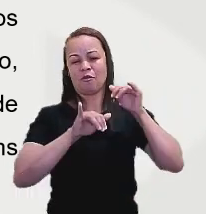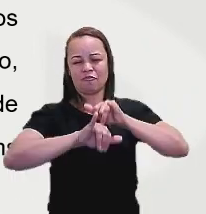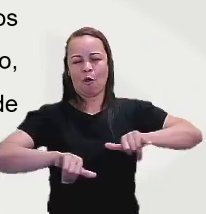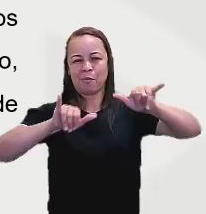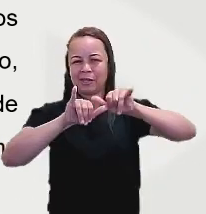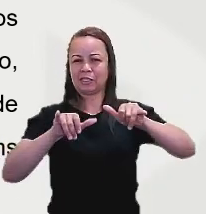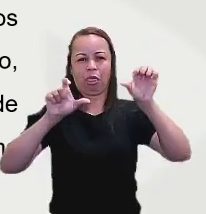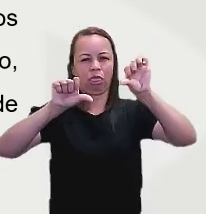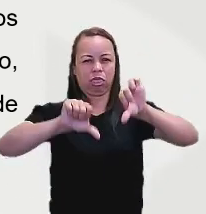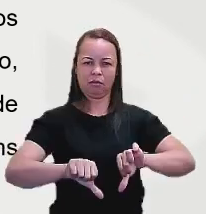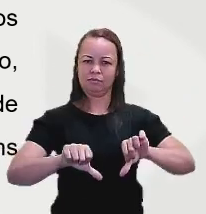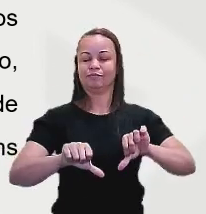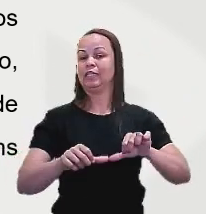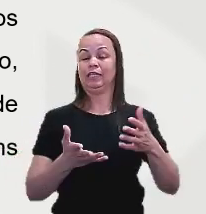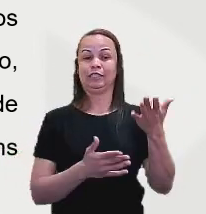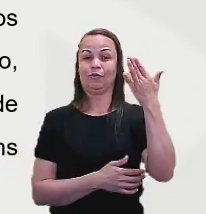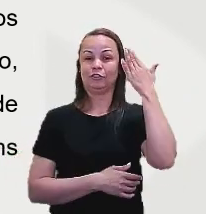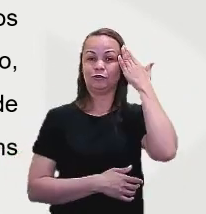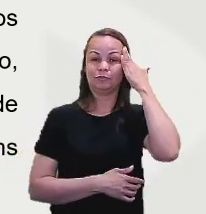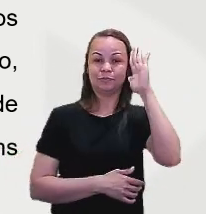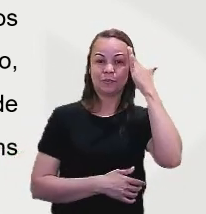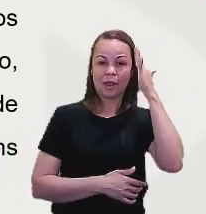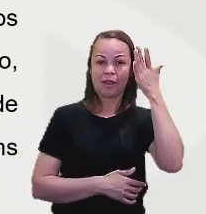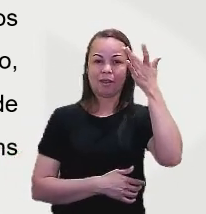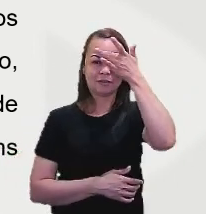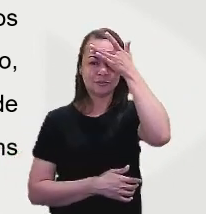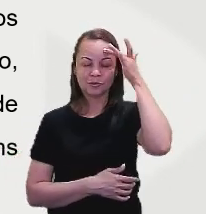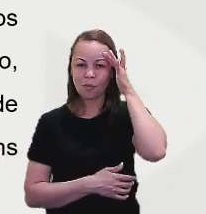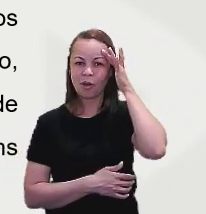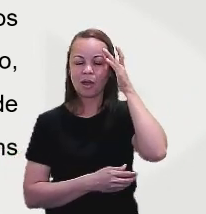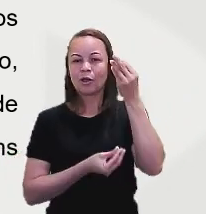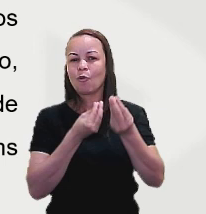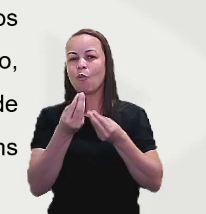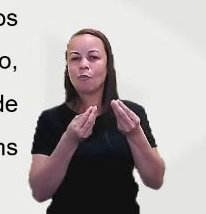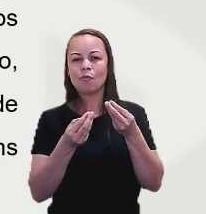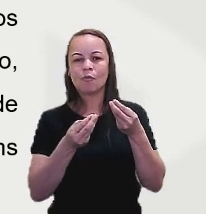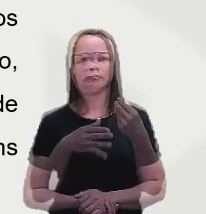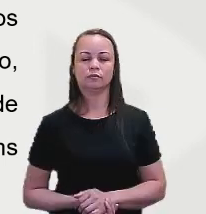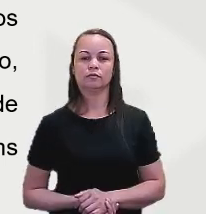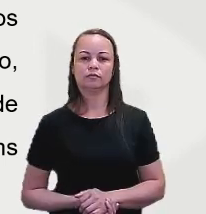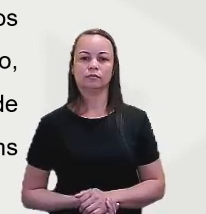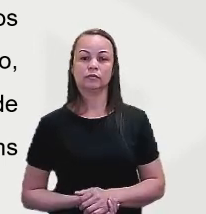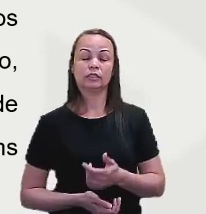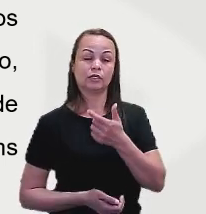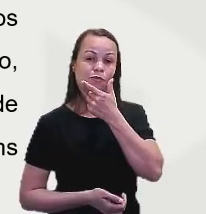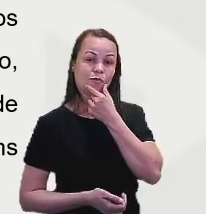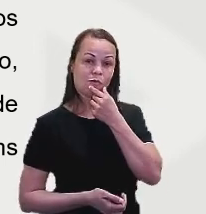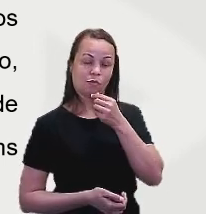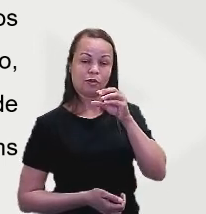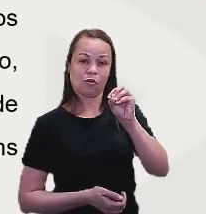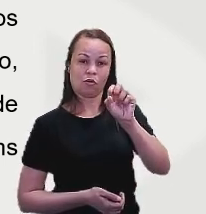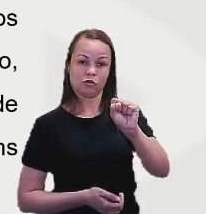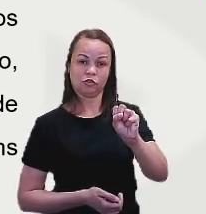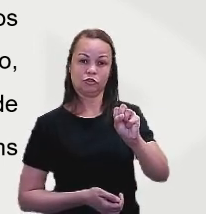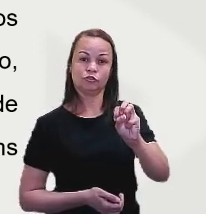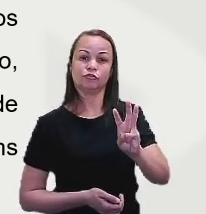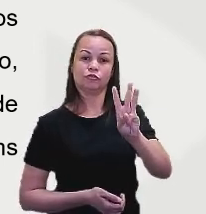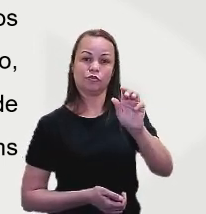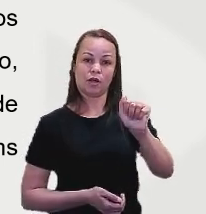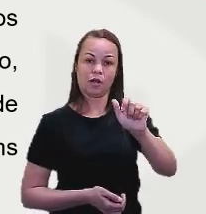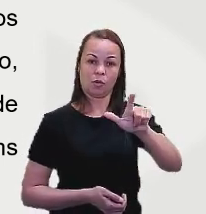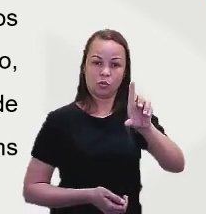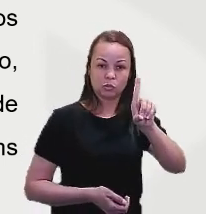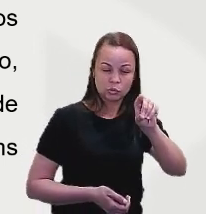as pessoas não compreendiam a questão da vacina, como era a sua elaboração. Oswaldo Cruz foi e